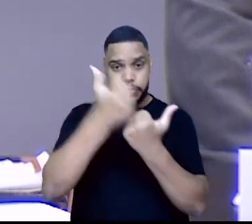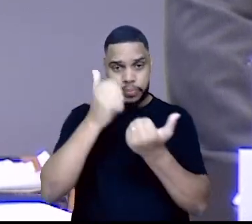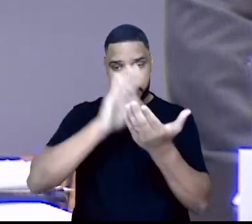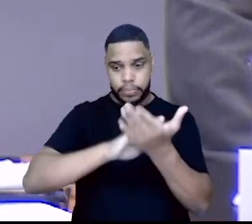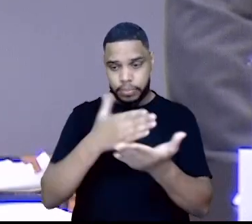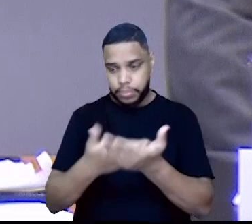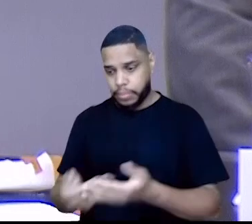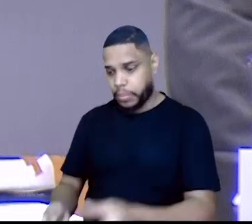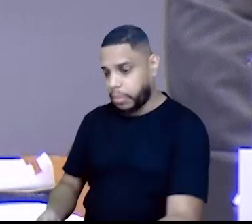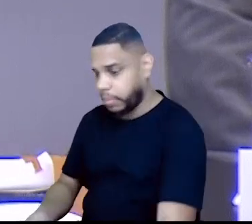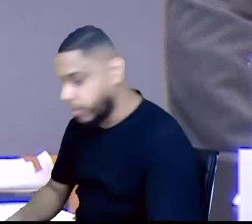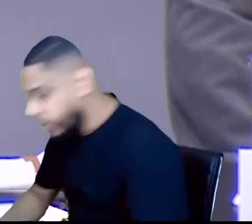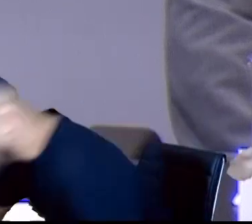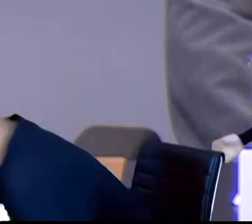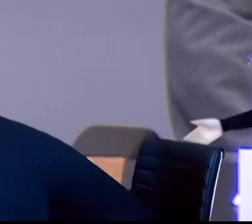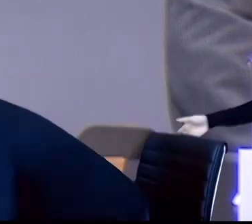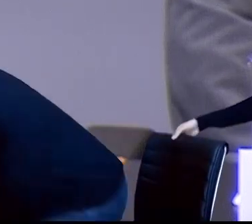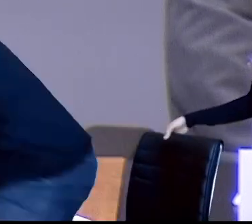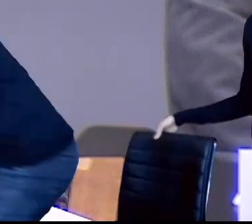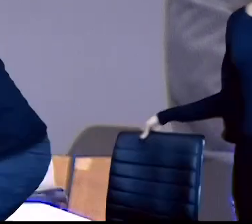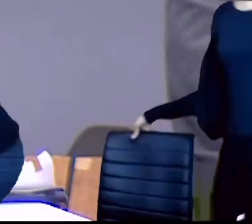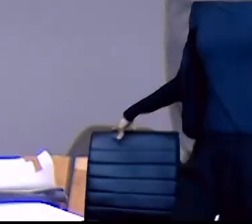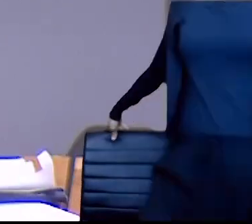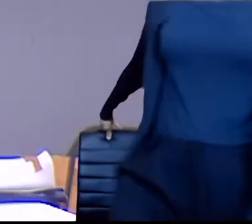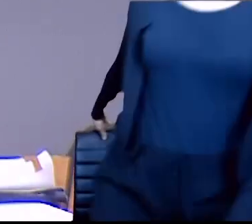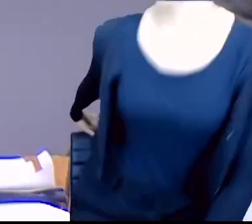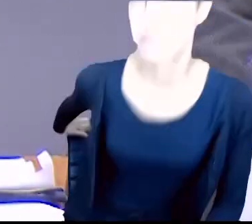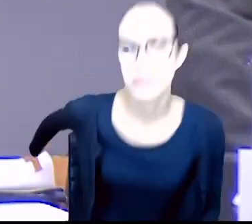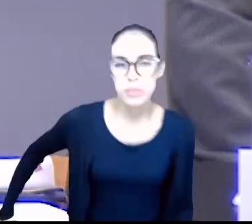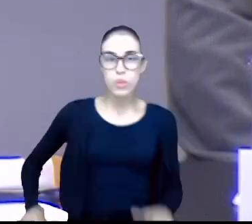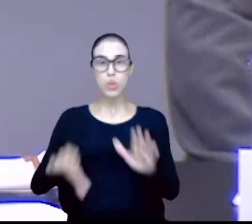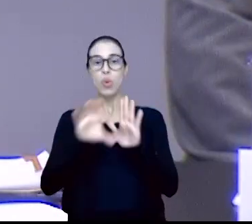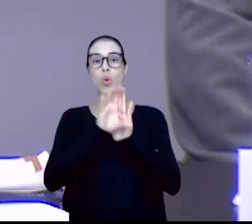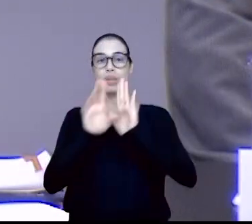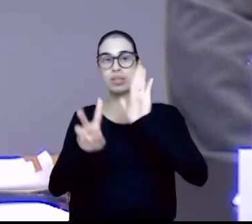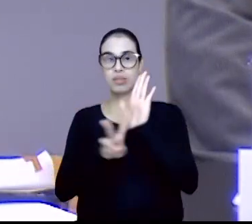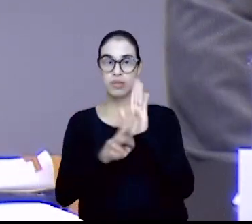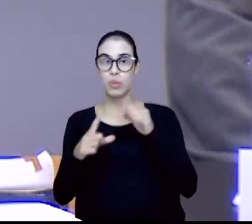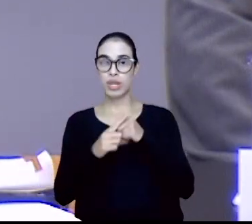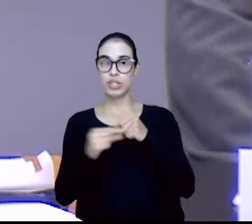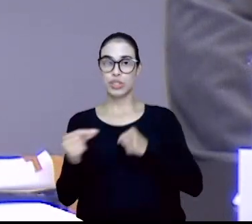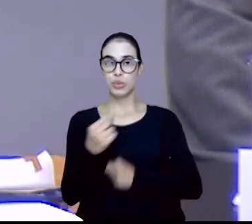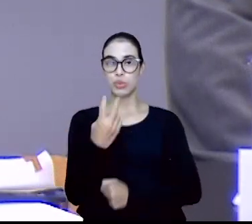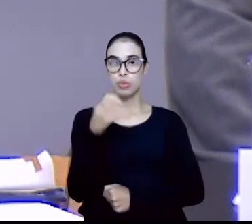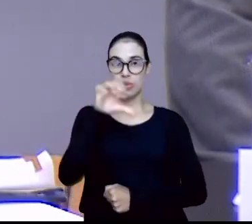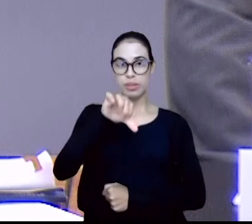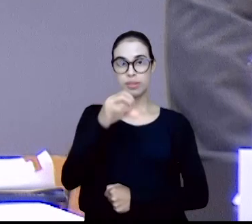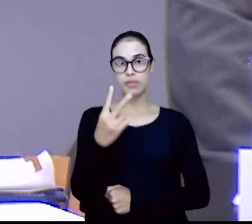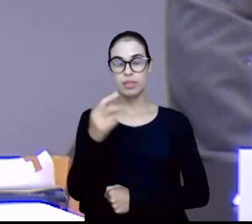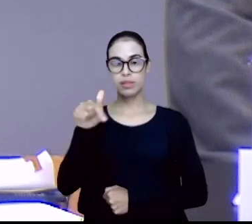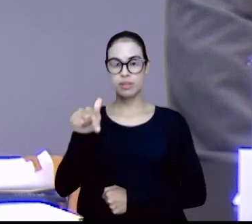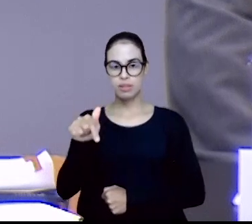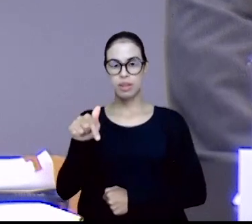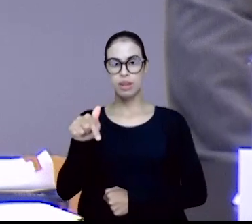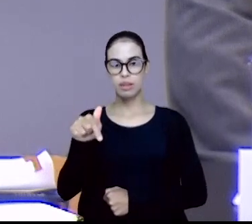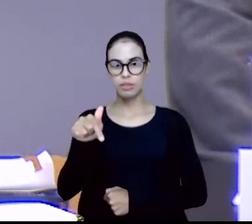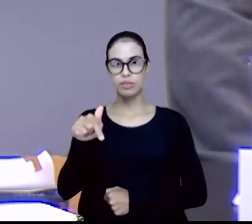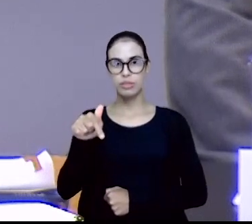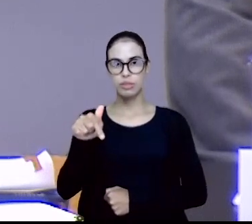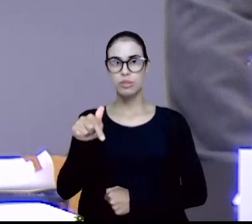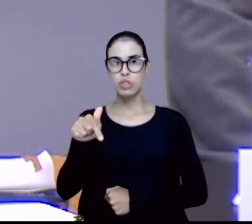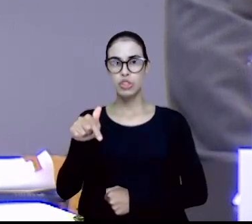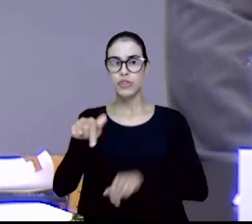produziu uma transformação mais profunda, prevendo no artigo 927, juízes e